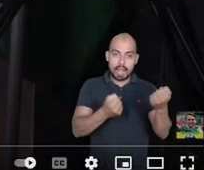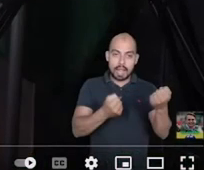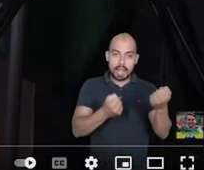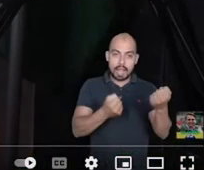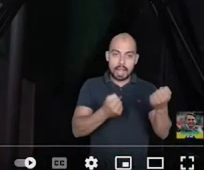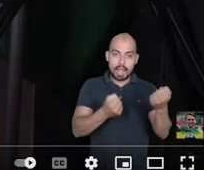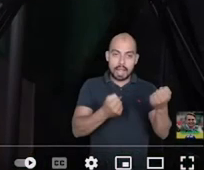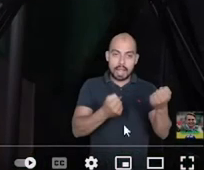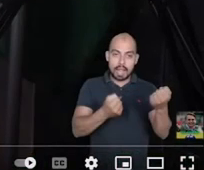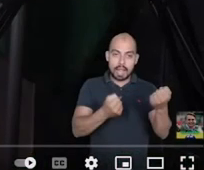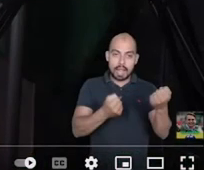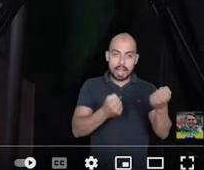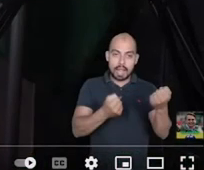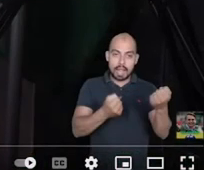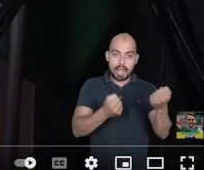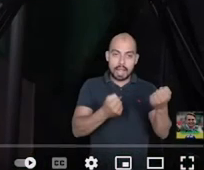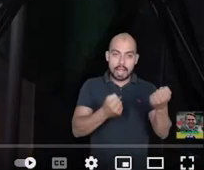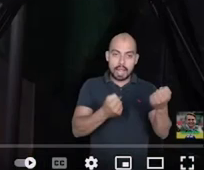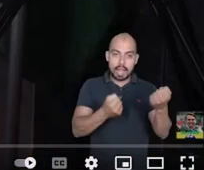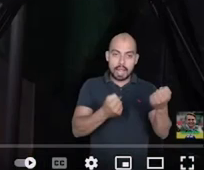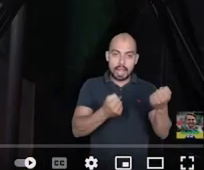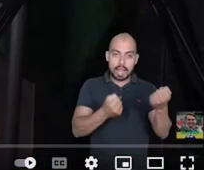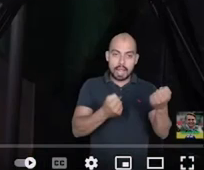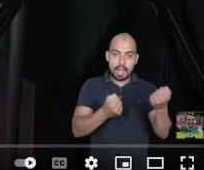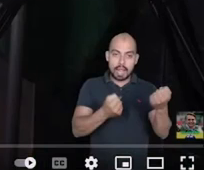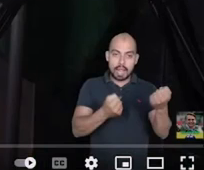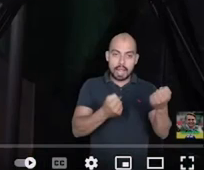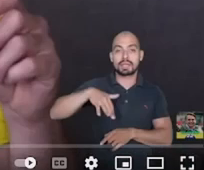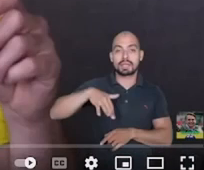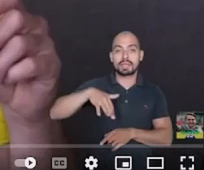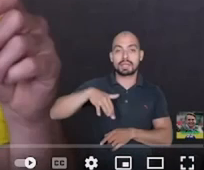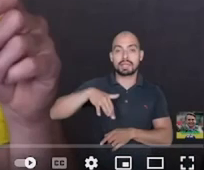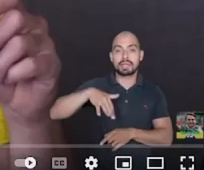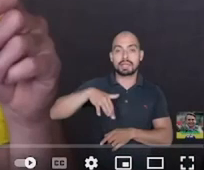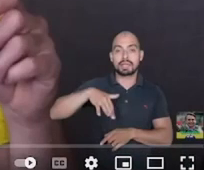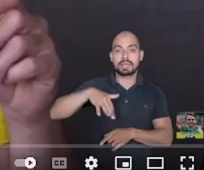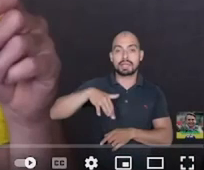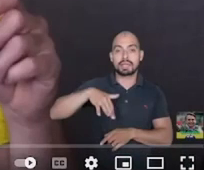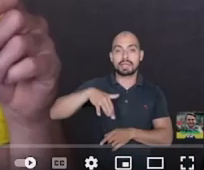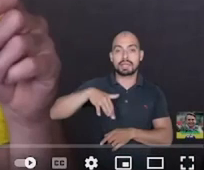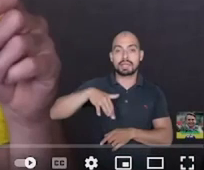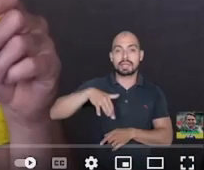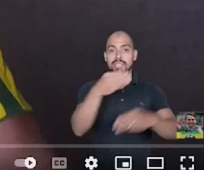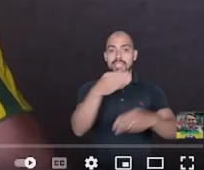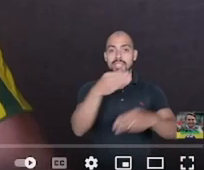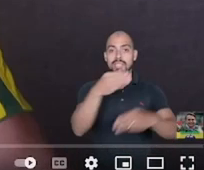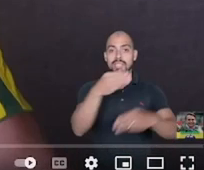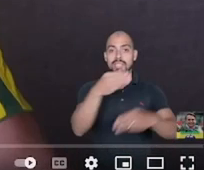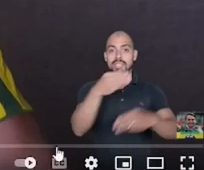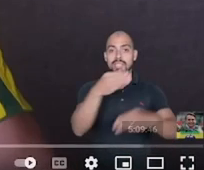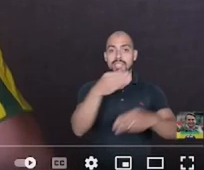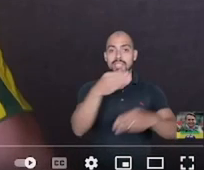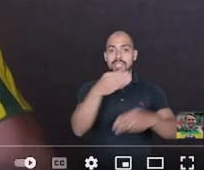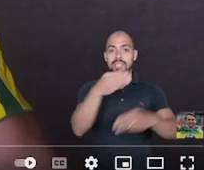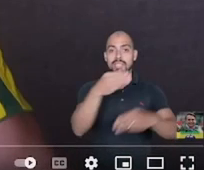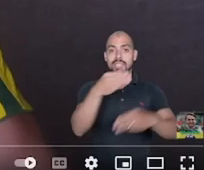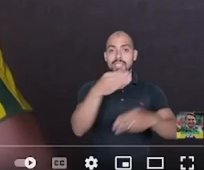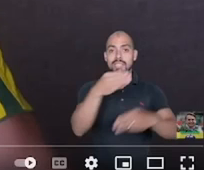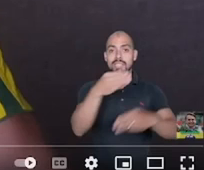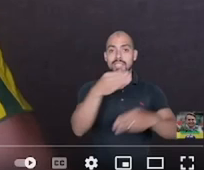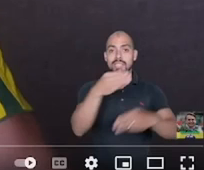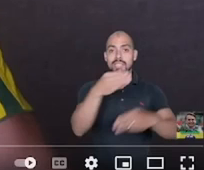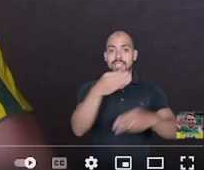Marcelo também e em determinado momento quando foi mais ou menos 2:54 ou seja umas três horas de Live entrou